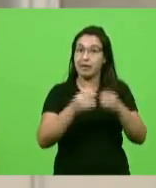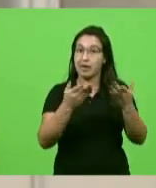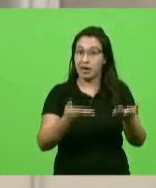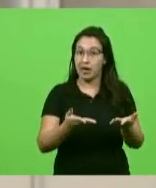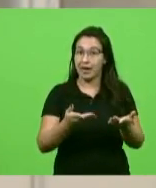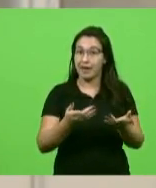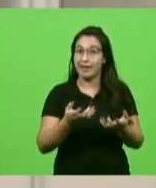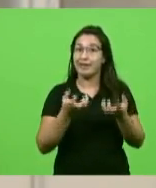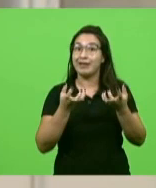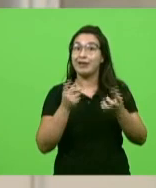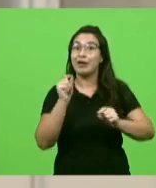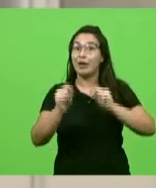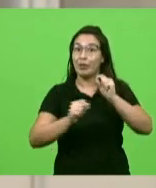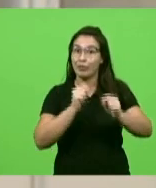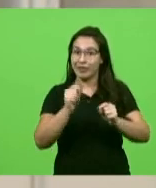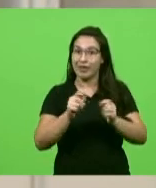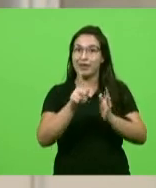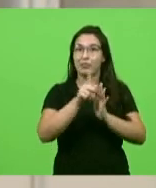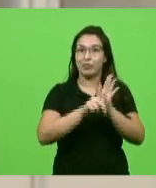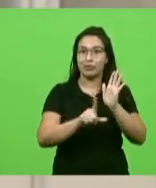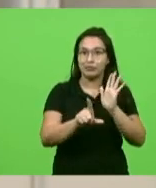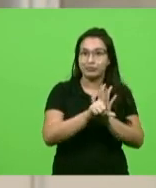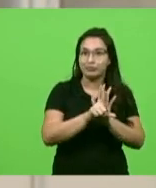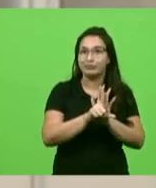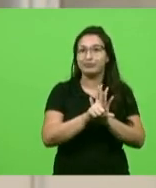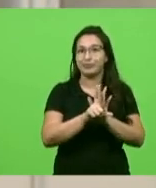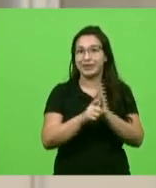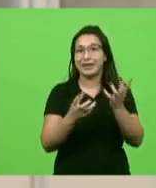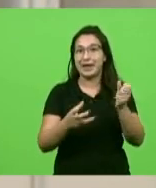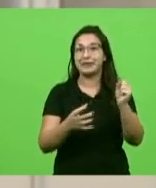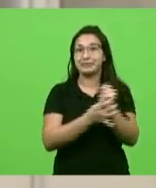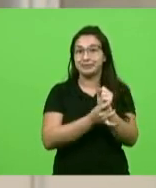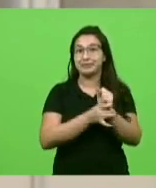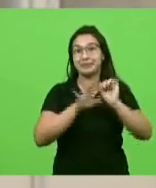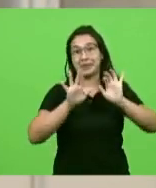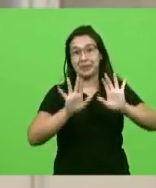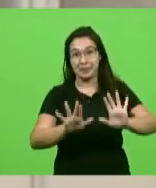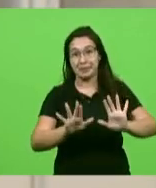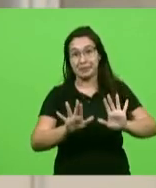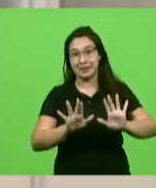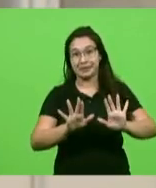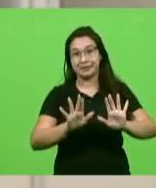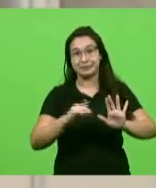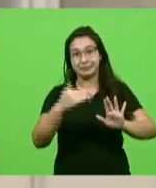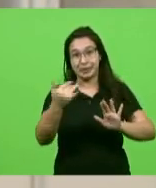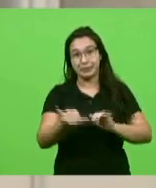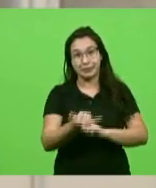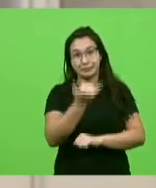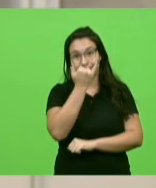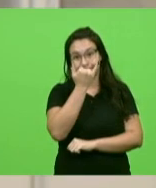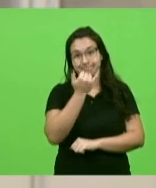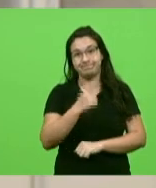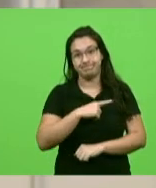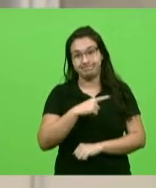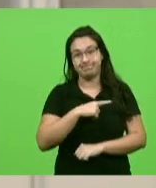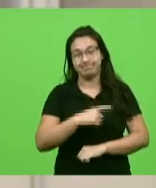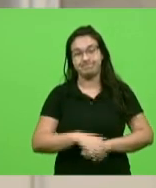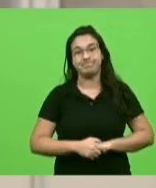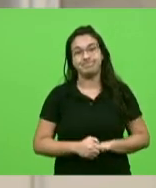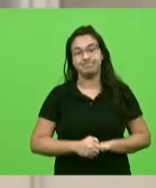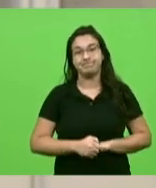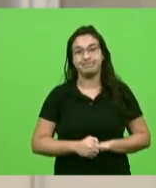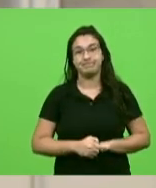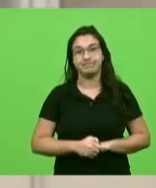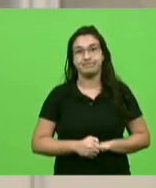projeto de lei se cercar garantias E acabou dando no que deu tô